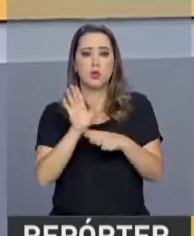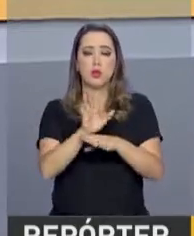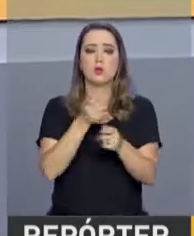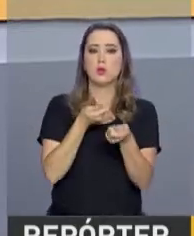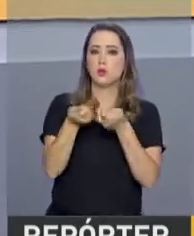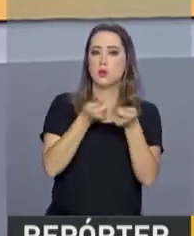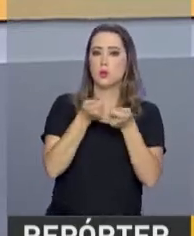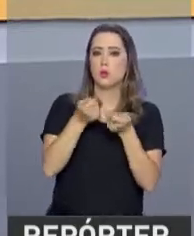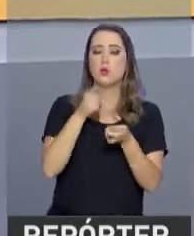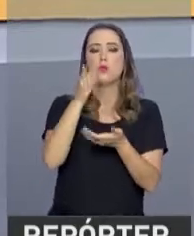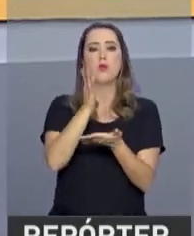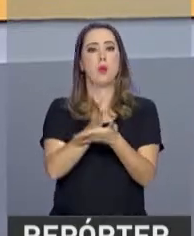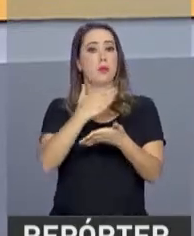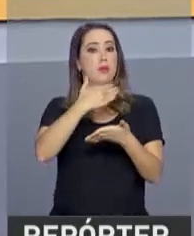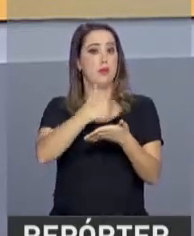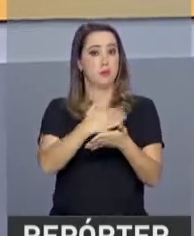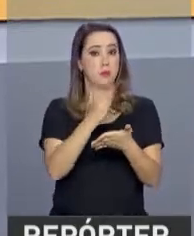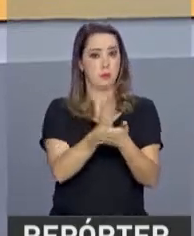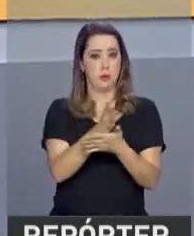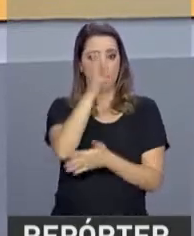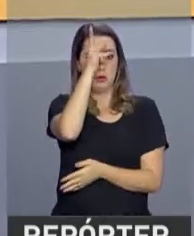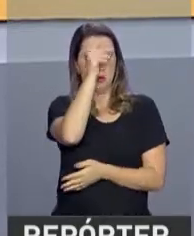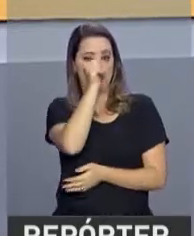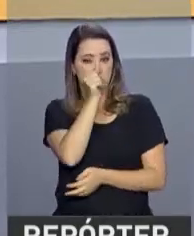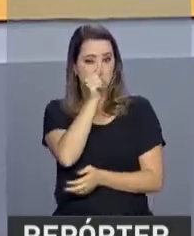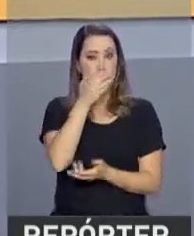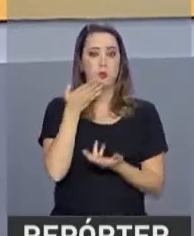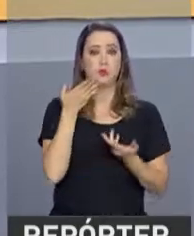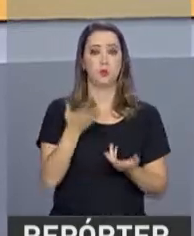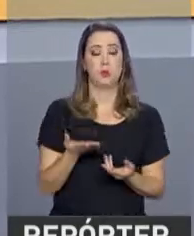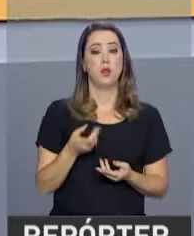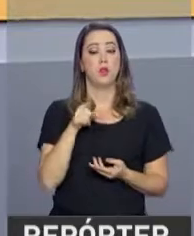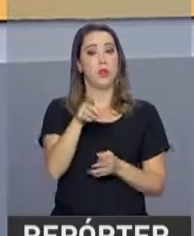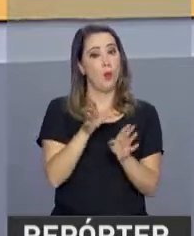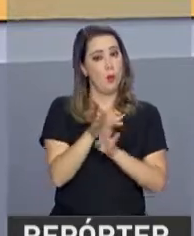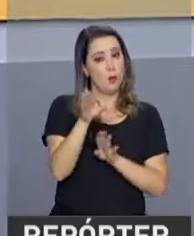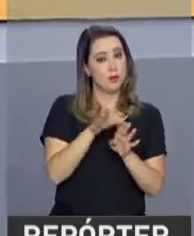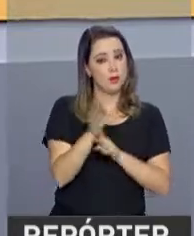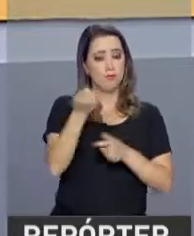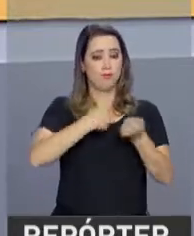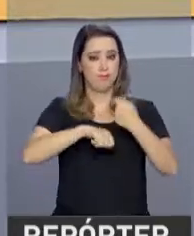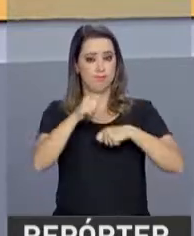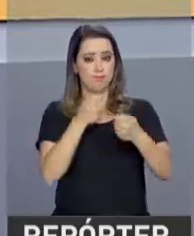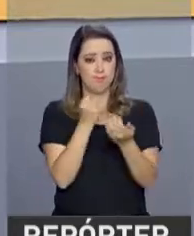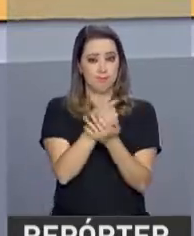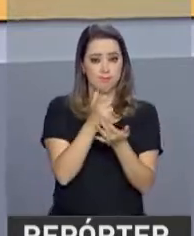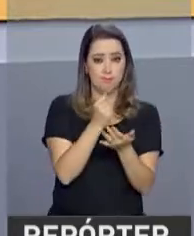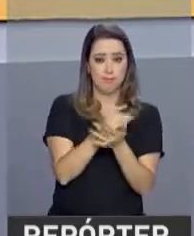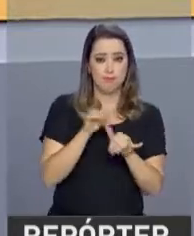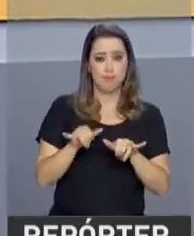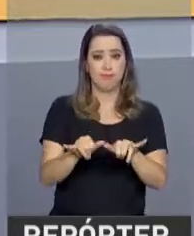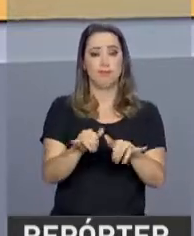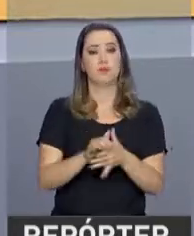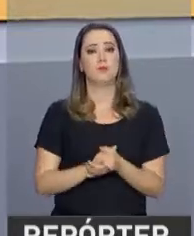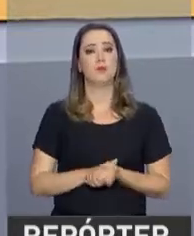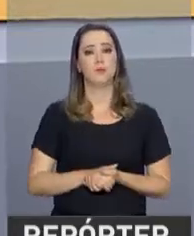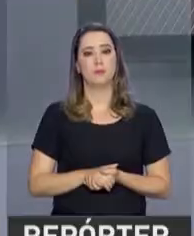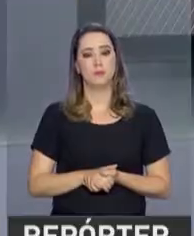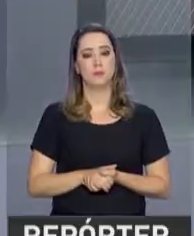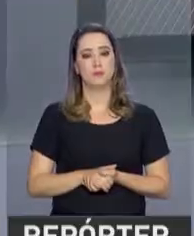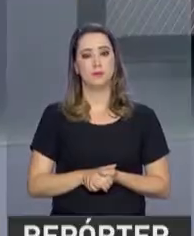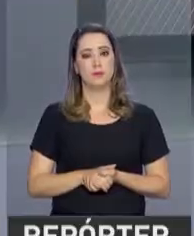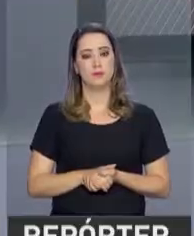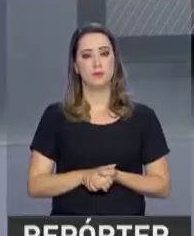ajudaram a segurar o índice foram a batata inglesa e o frango inteiro tá então uma dica de compras para quem quer economizar